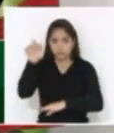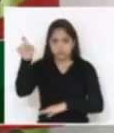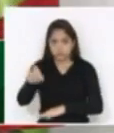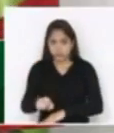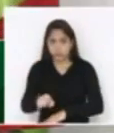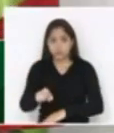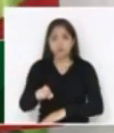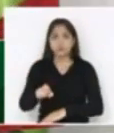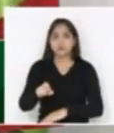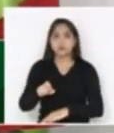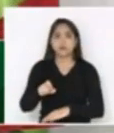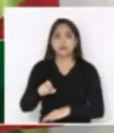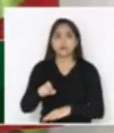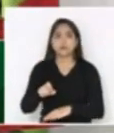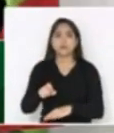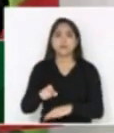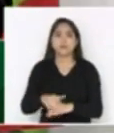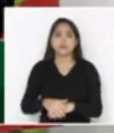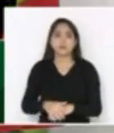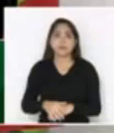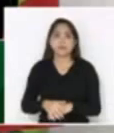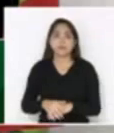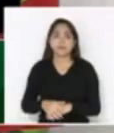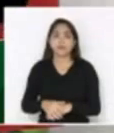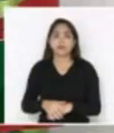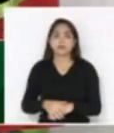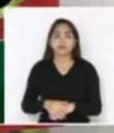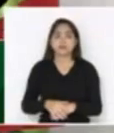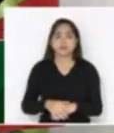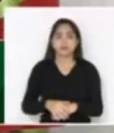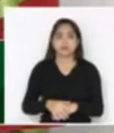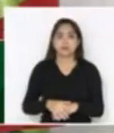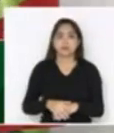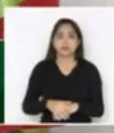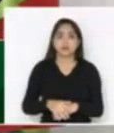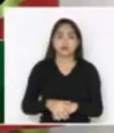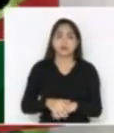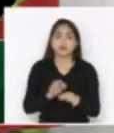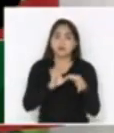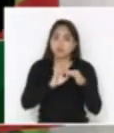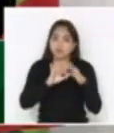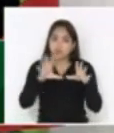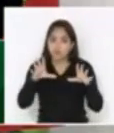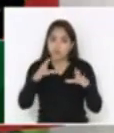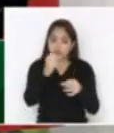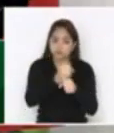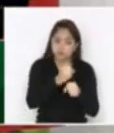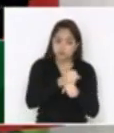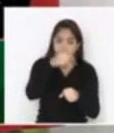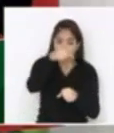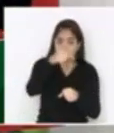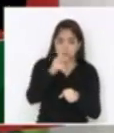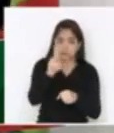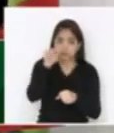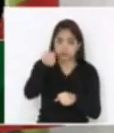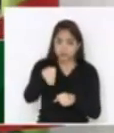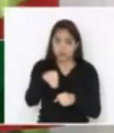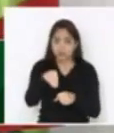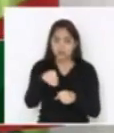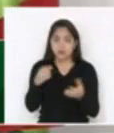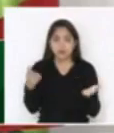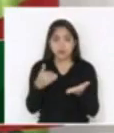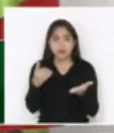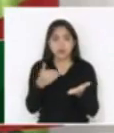que ainda o governo Luiz Henrique lançou a obra, fez 7 quilômetros, e aí entraram com uma